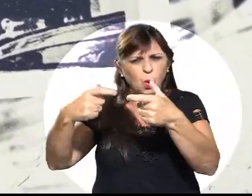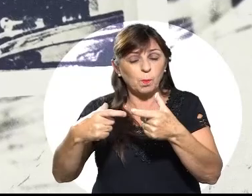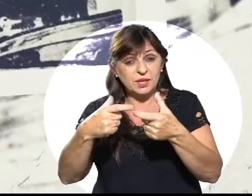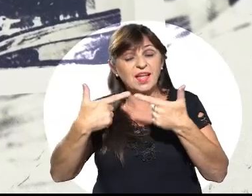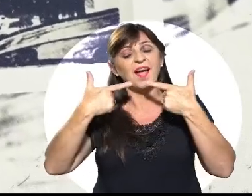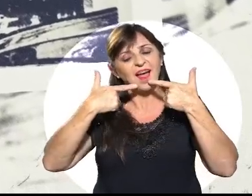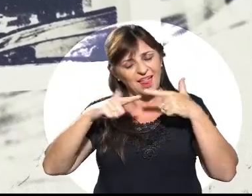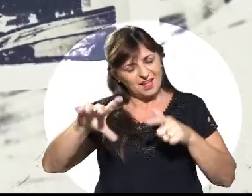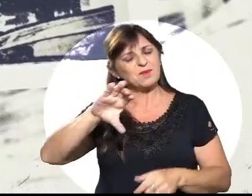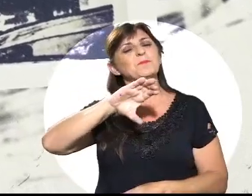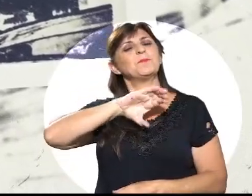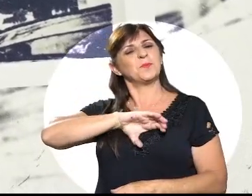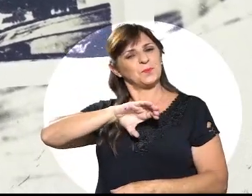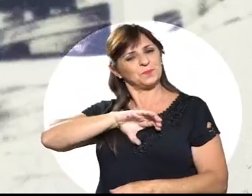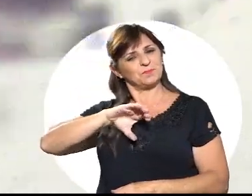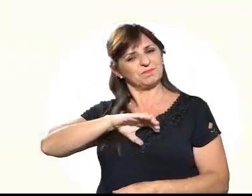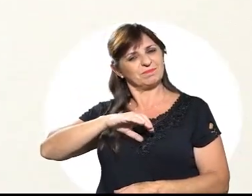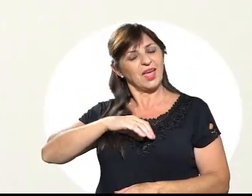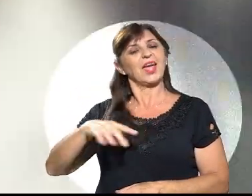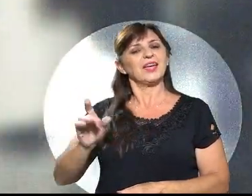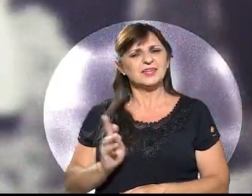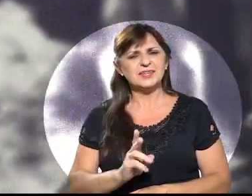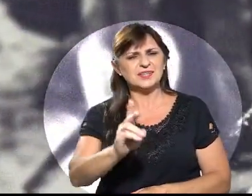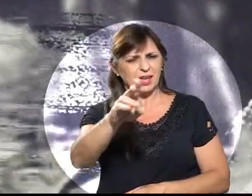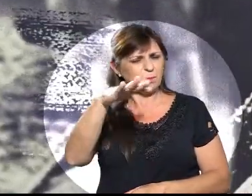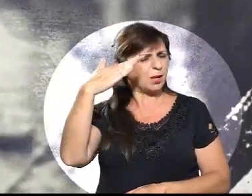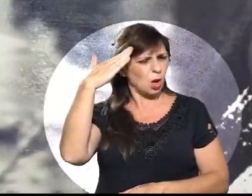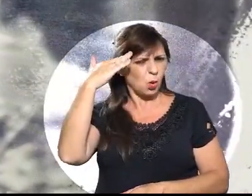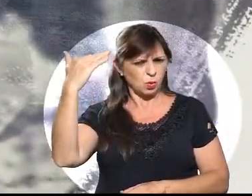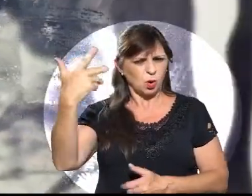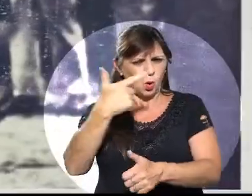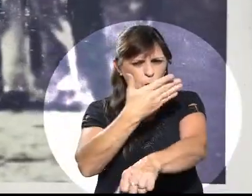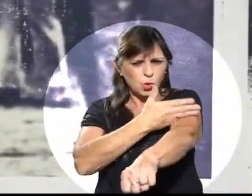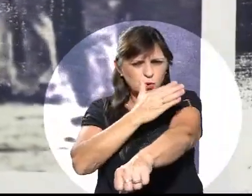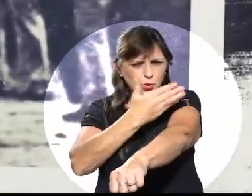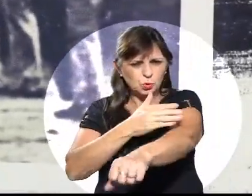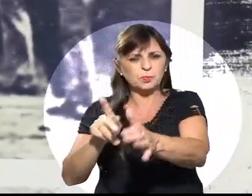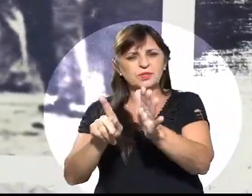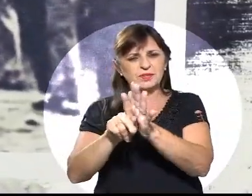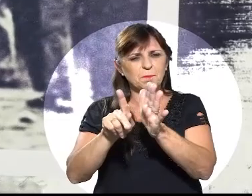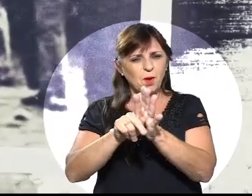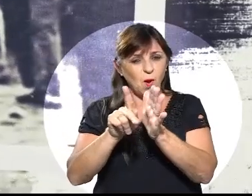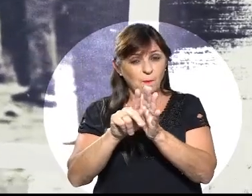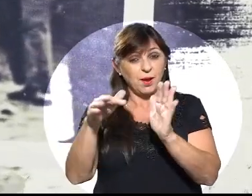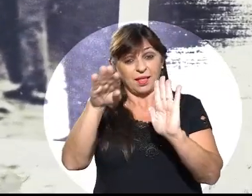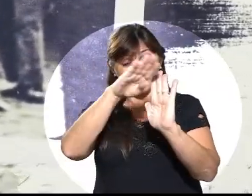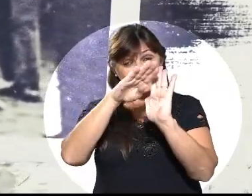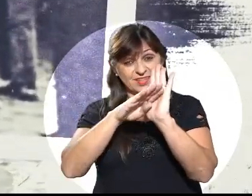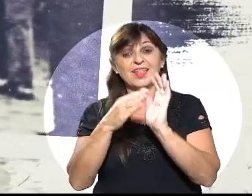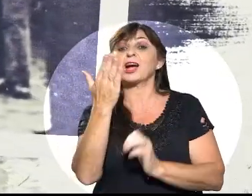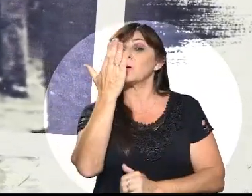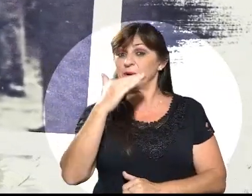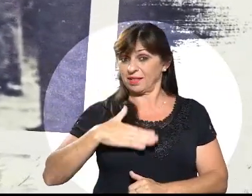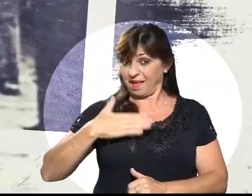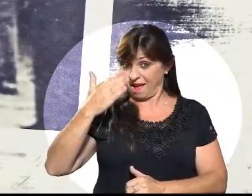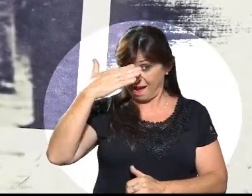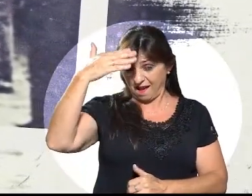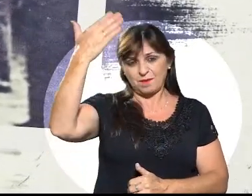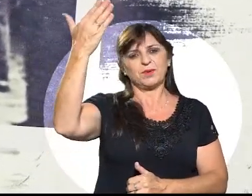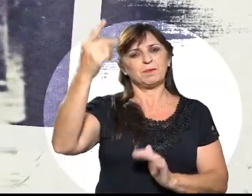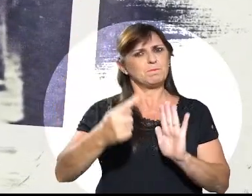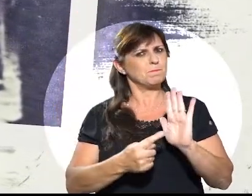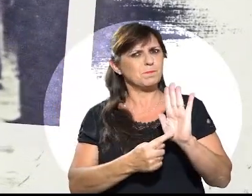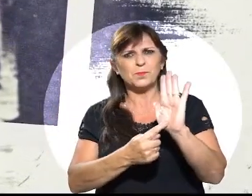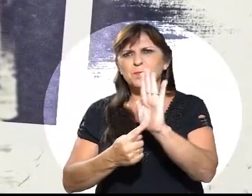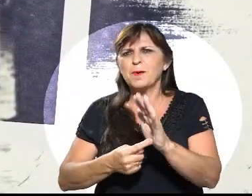sua tradição culinária, enriqueceram a mesa brasileira. No campo da culinária, a herança trazida pelos árabes foi das